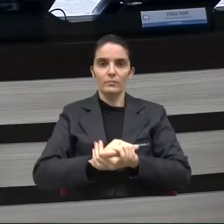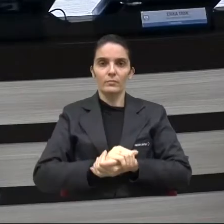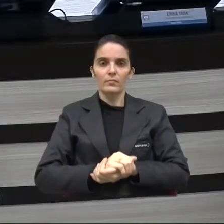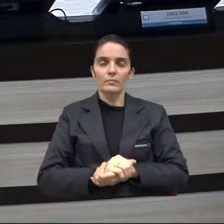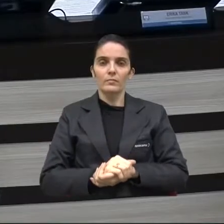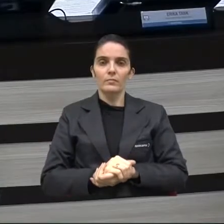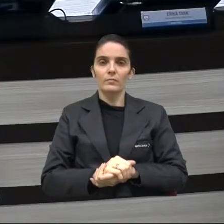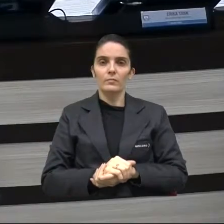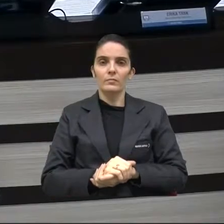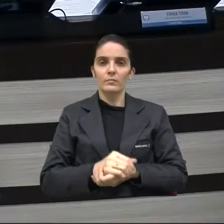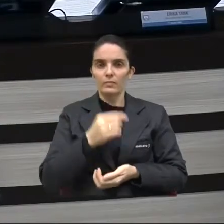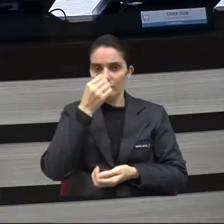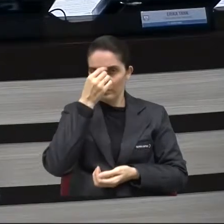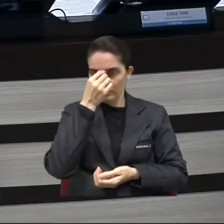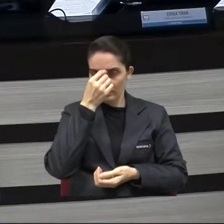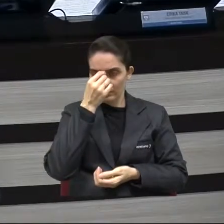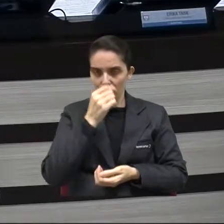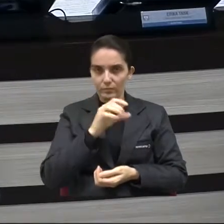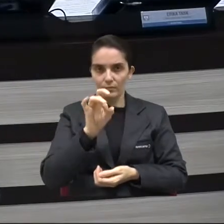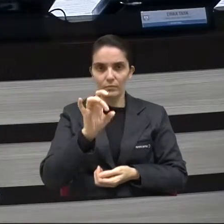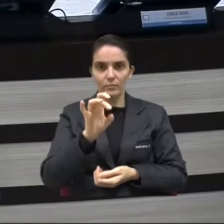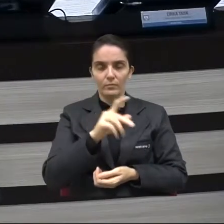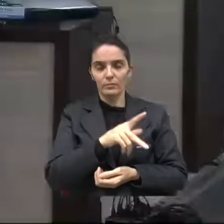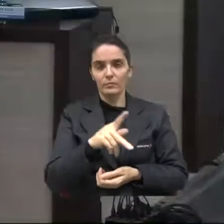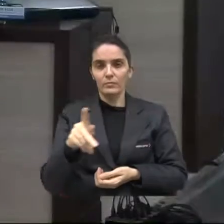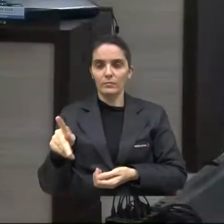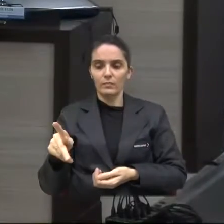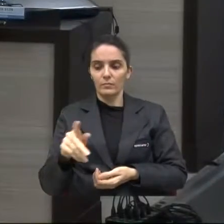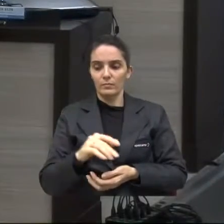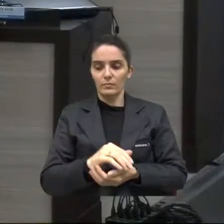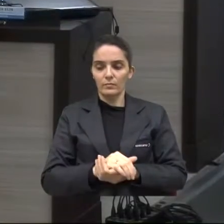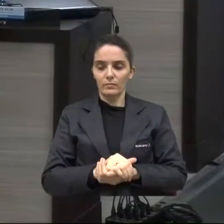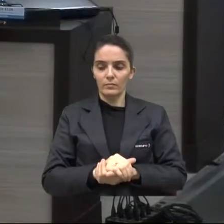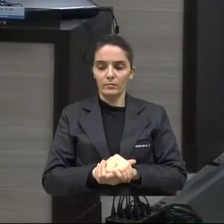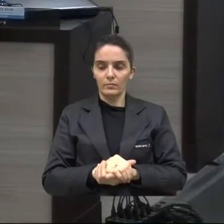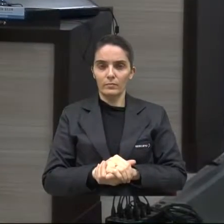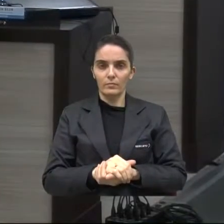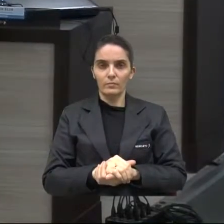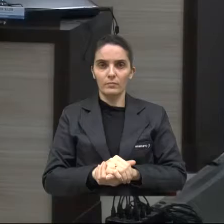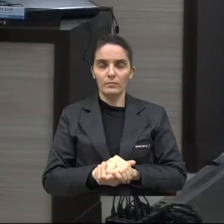Freitas. Senhor presidente, bem rapidamente,